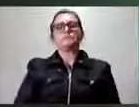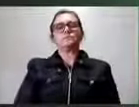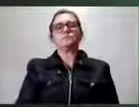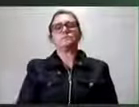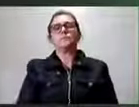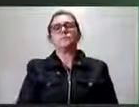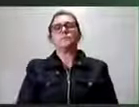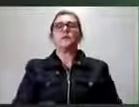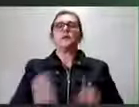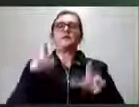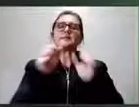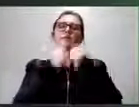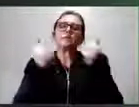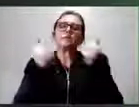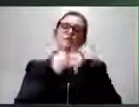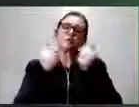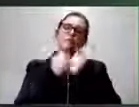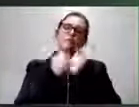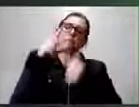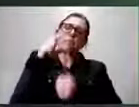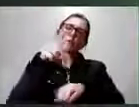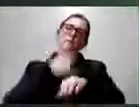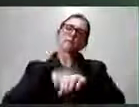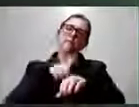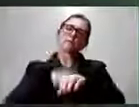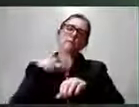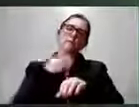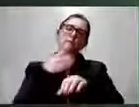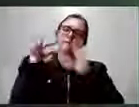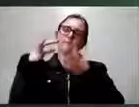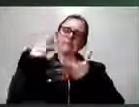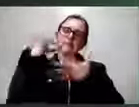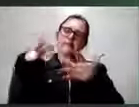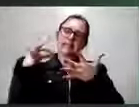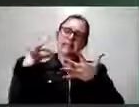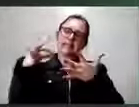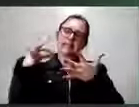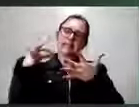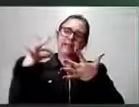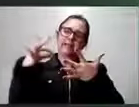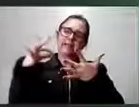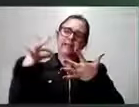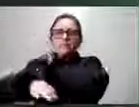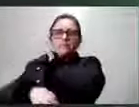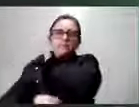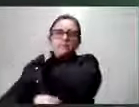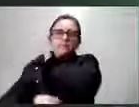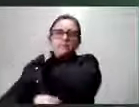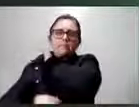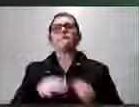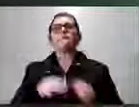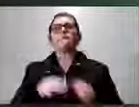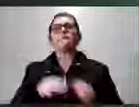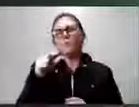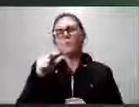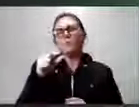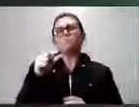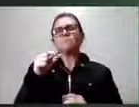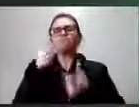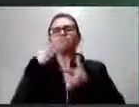Essa é a agenda, então, temos pouco tempo, eu não vou entrar em detalhes. Eu vou falar bem pouco sobre esses